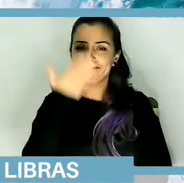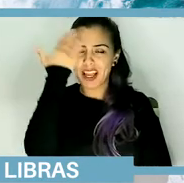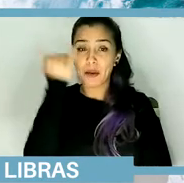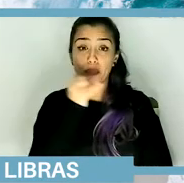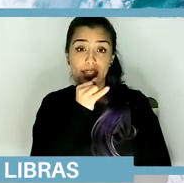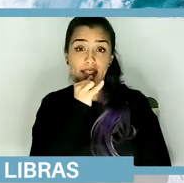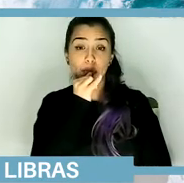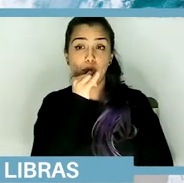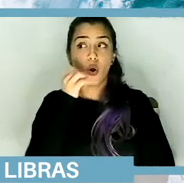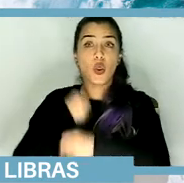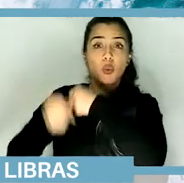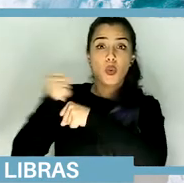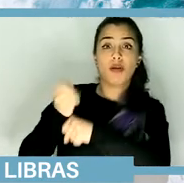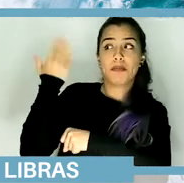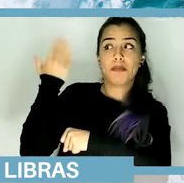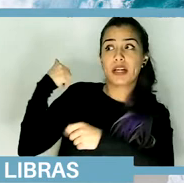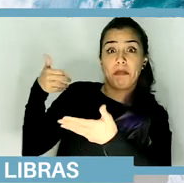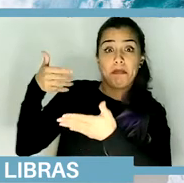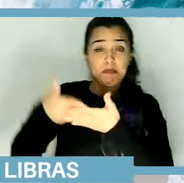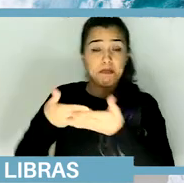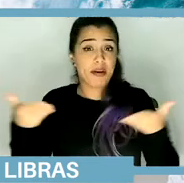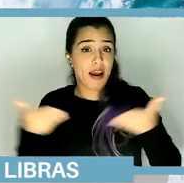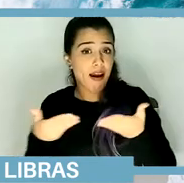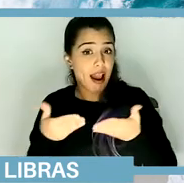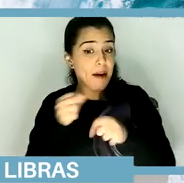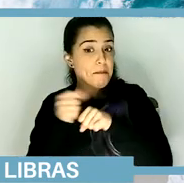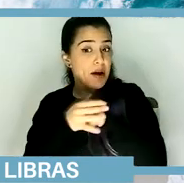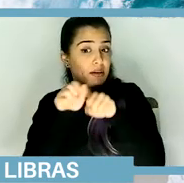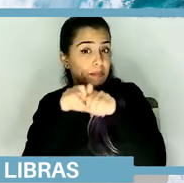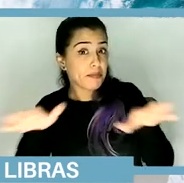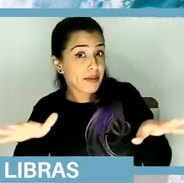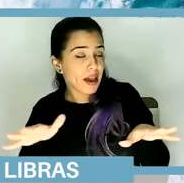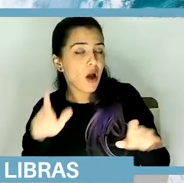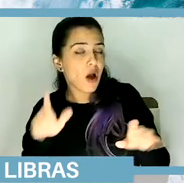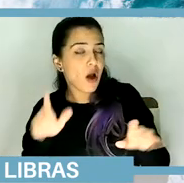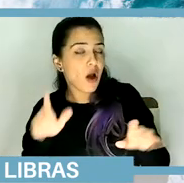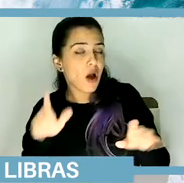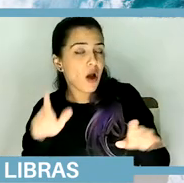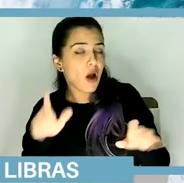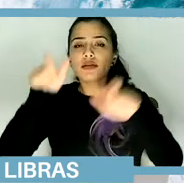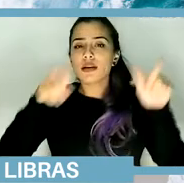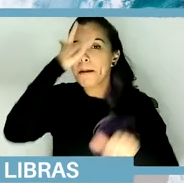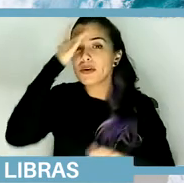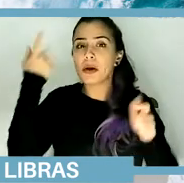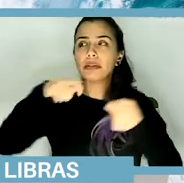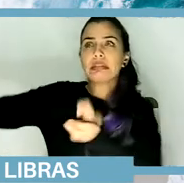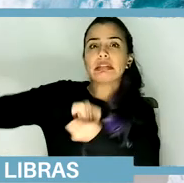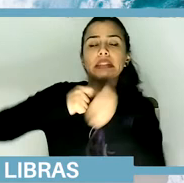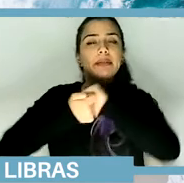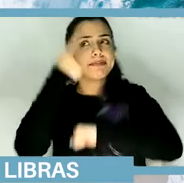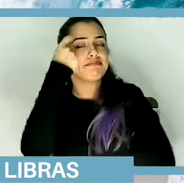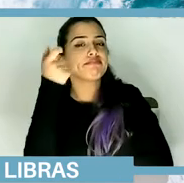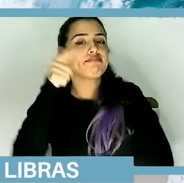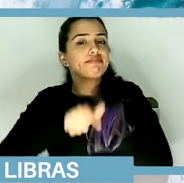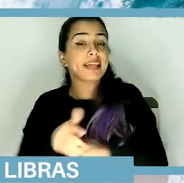passando efeito essa poderia é uma prova muito para disse mas todo mundo deve teve que se Reinventar mas empreendendo